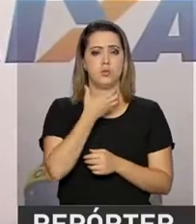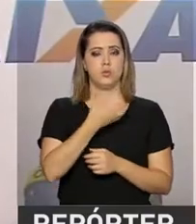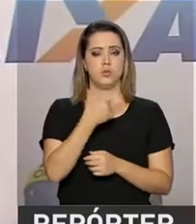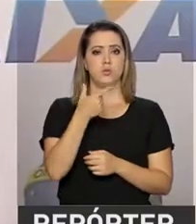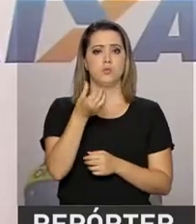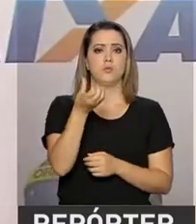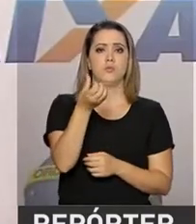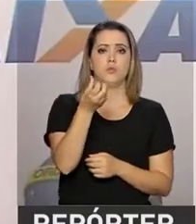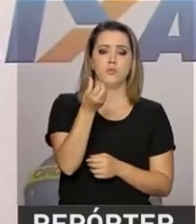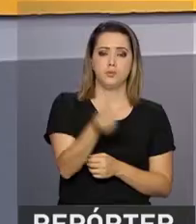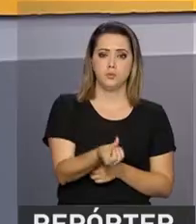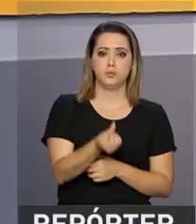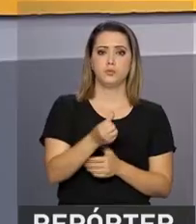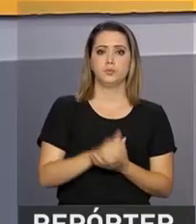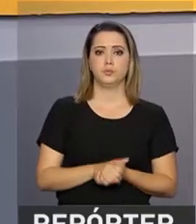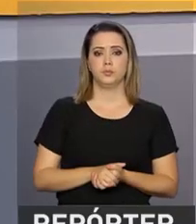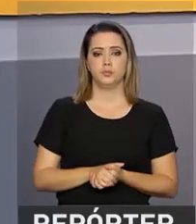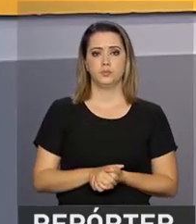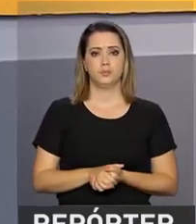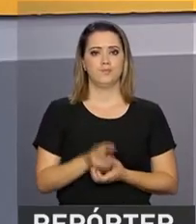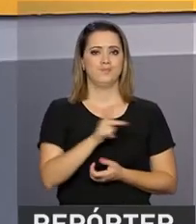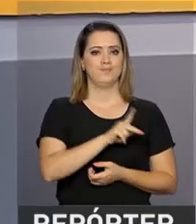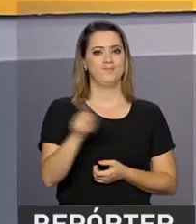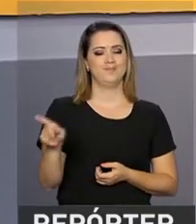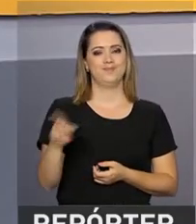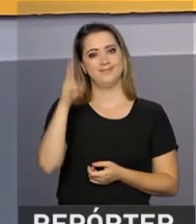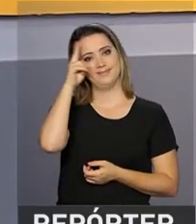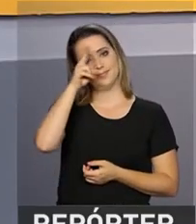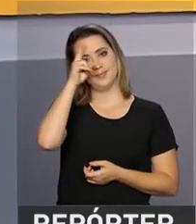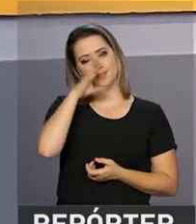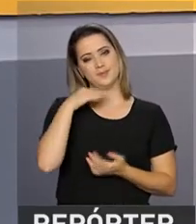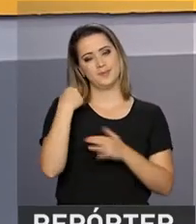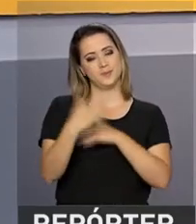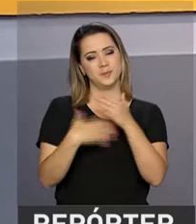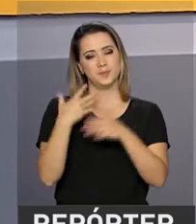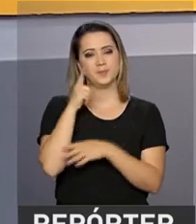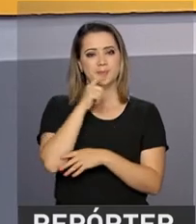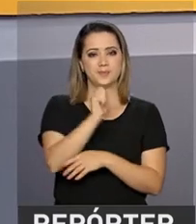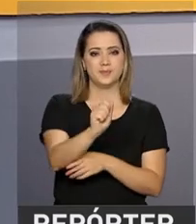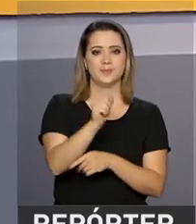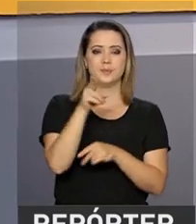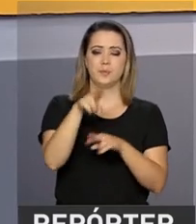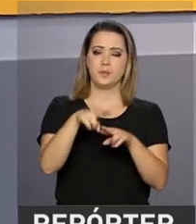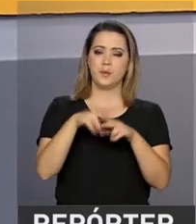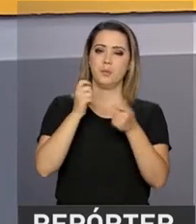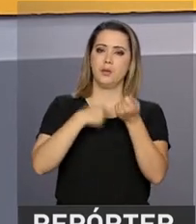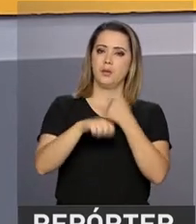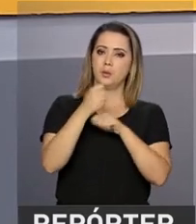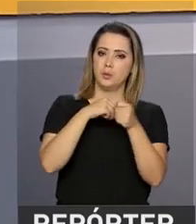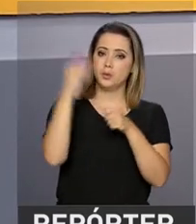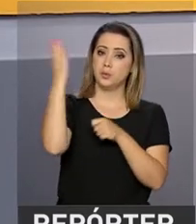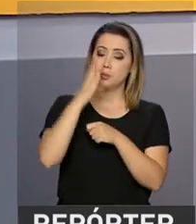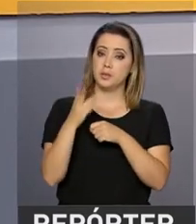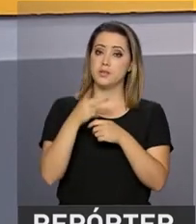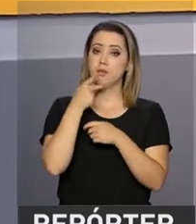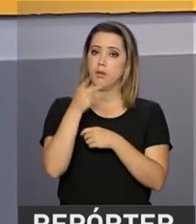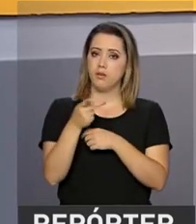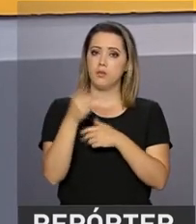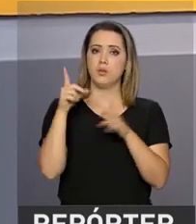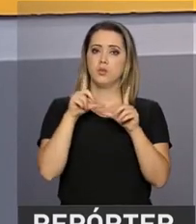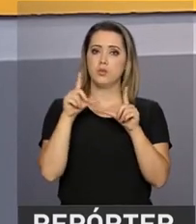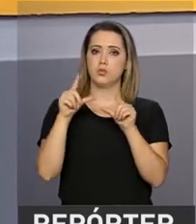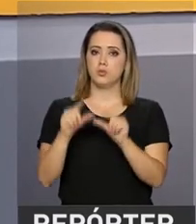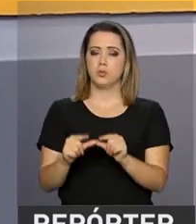de 2016 o presidente lembrou ainda os avanços conquistados pela economia brasileira e comentou a redução